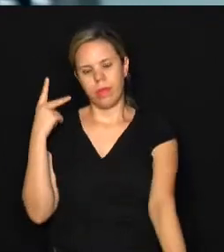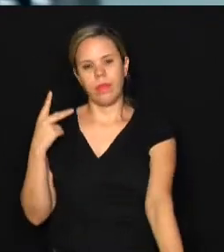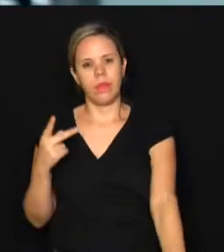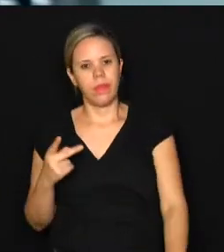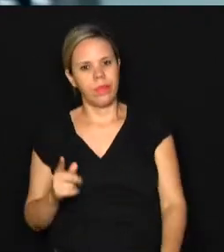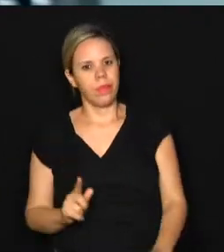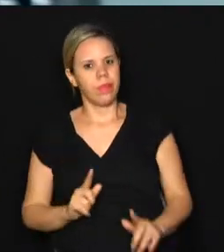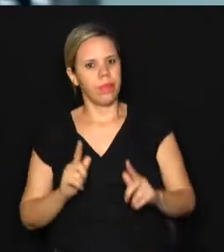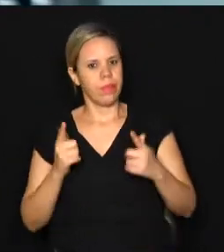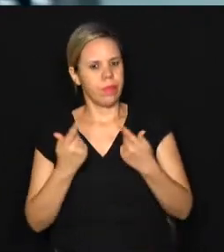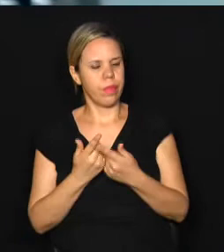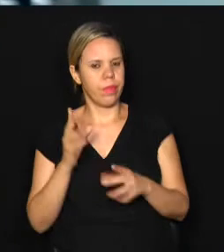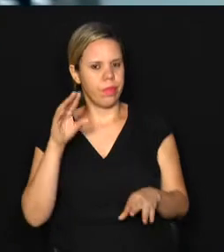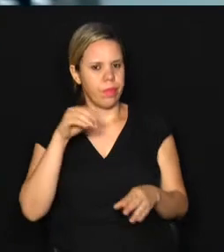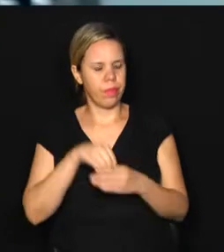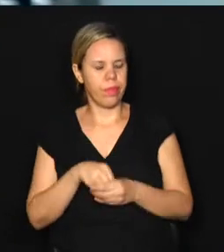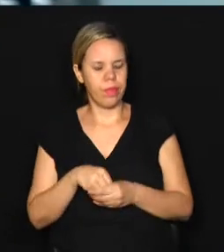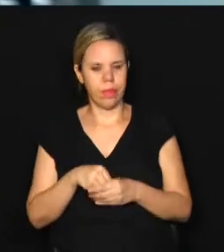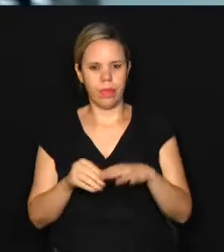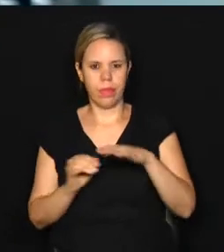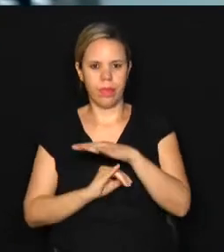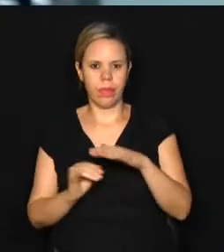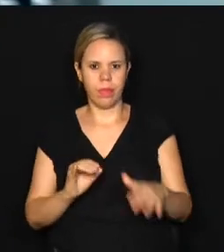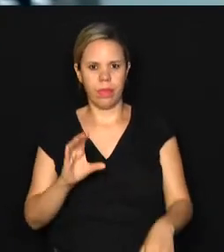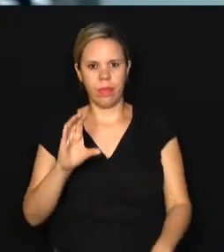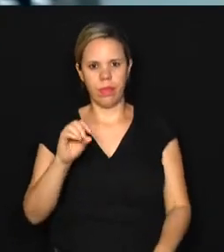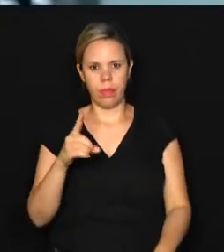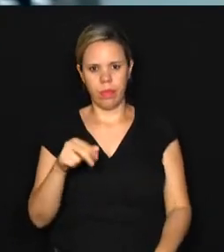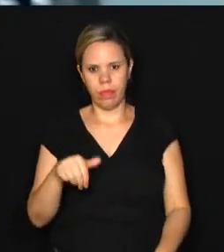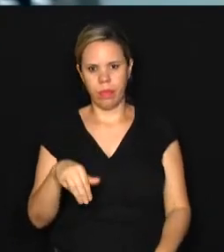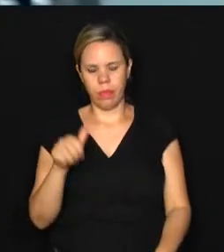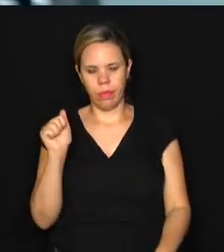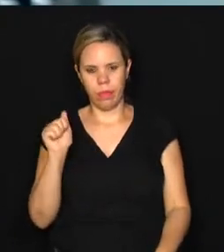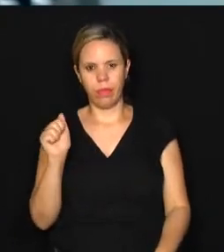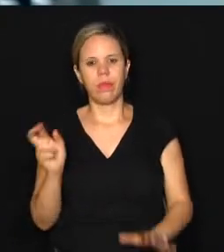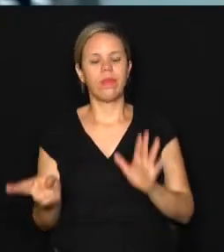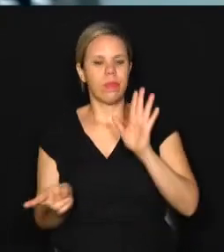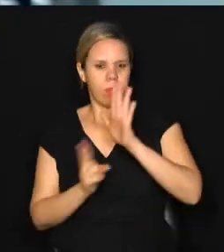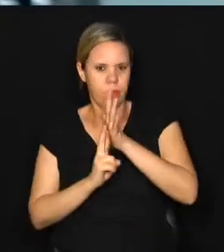gestões inseridos dentro do CONDEMA que representam o setor imobiliário.